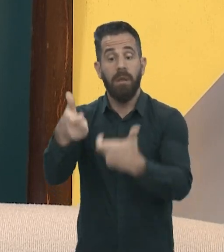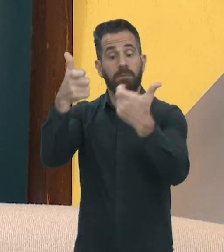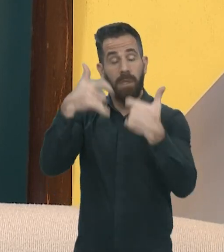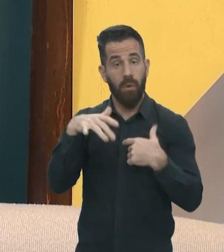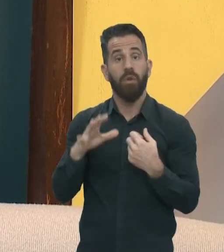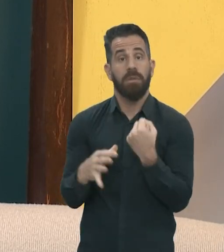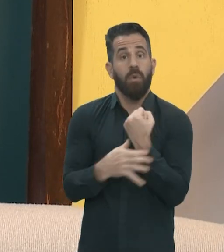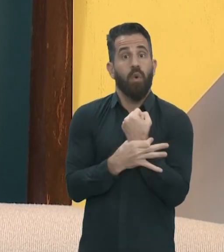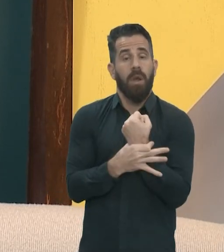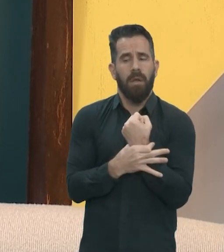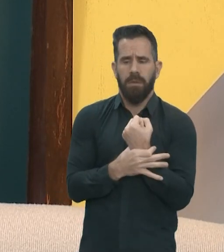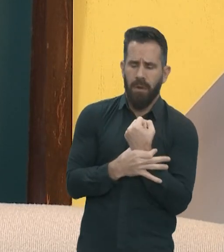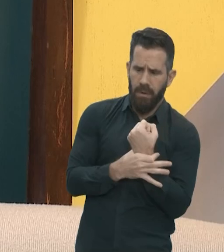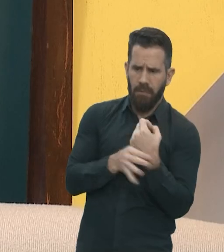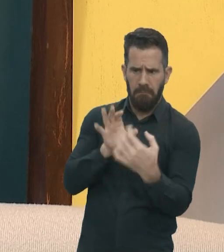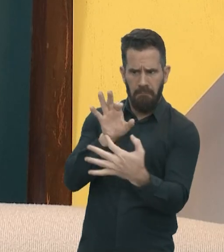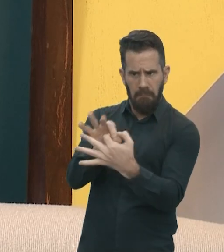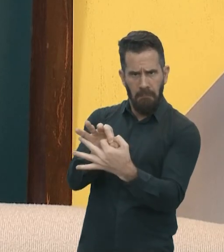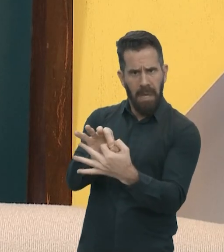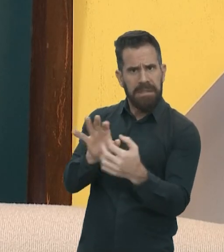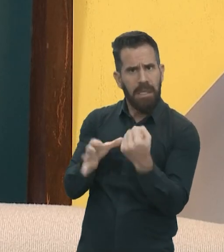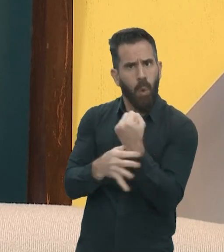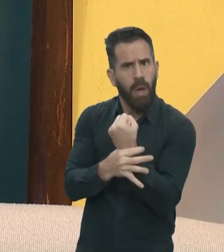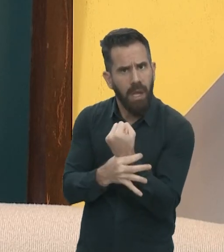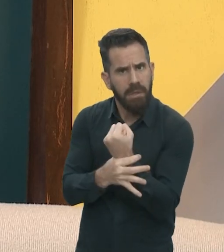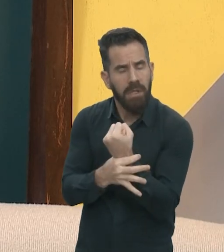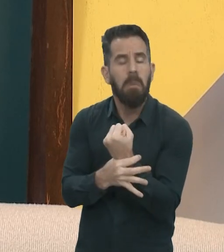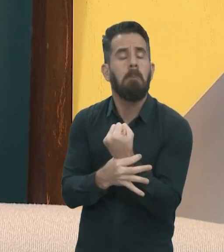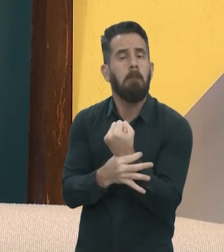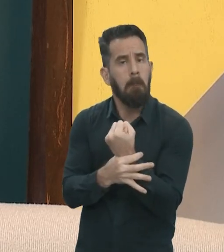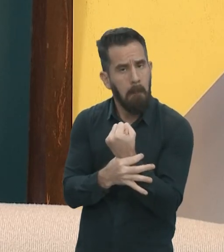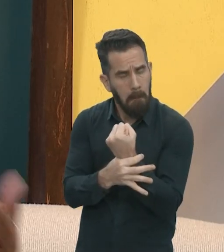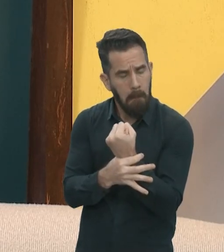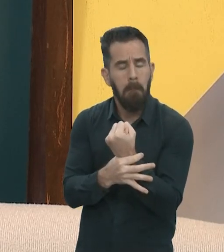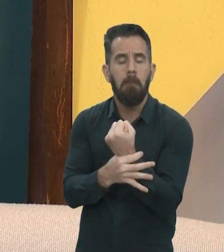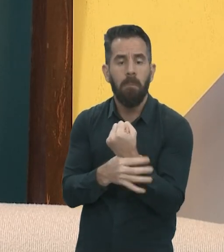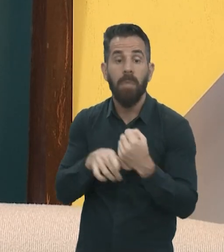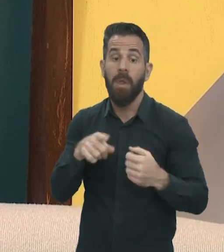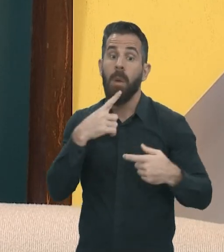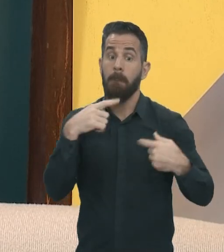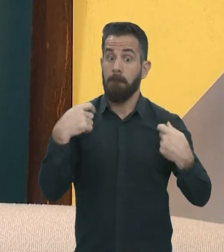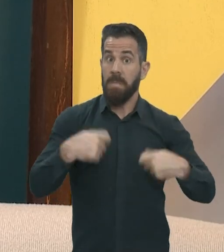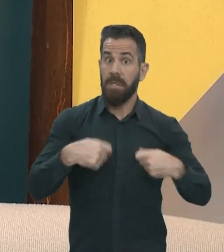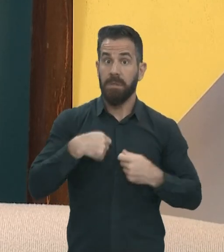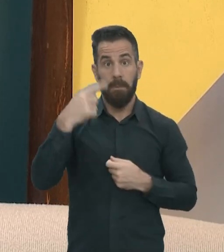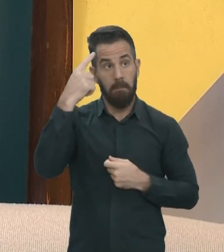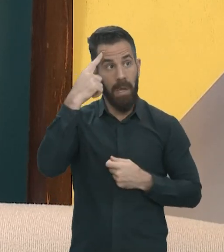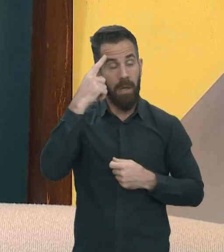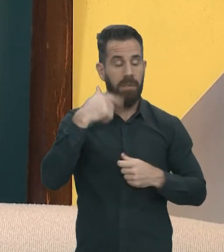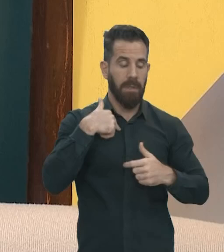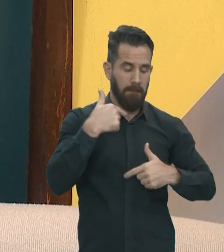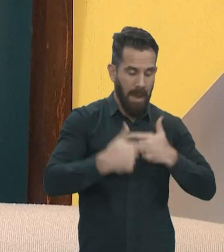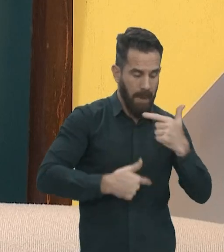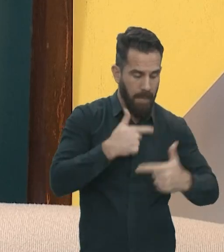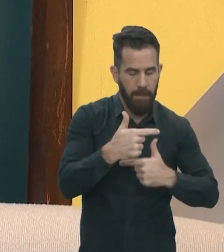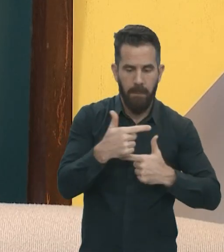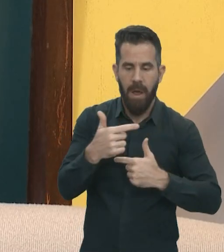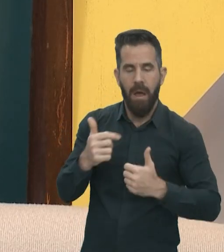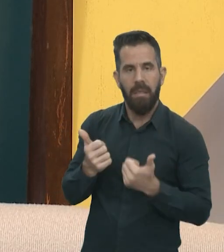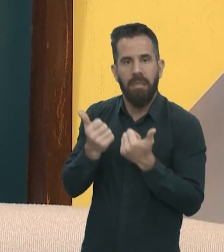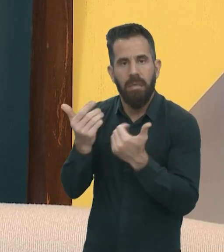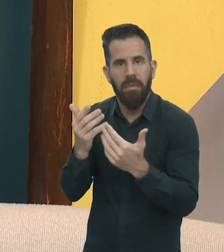podemos organizar, né, mecanismos, seja para melhorar as condições, os equipamentos de acessibilidade, mas as abordagens de